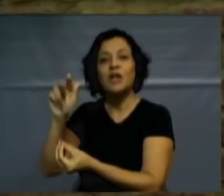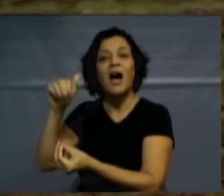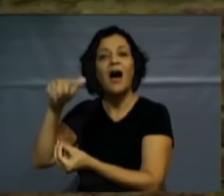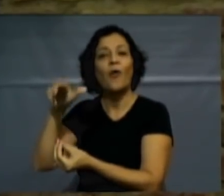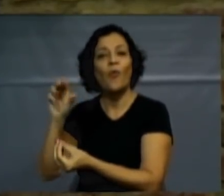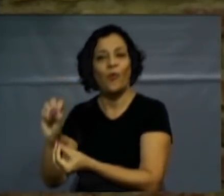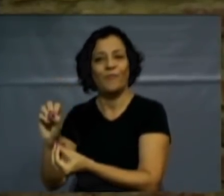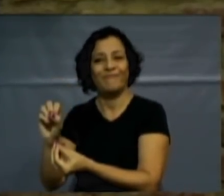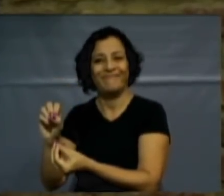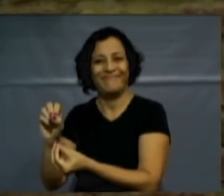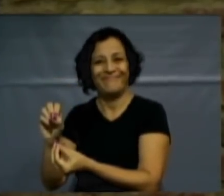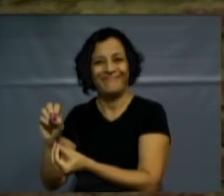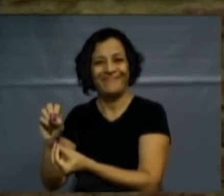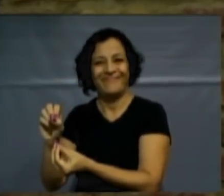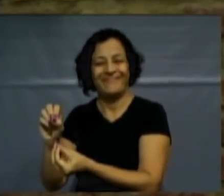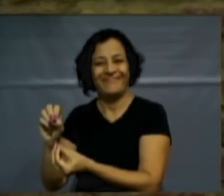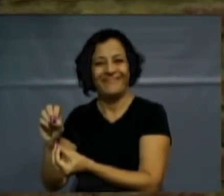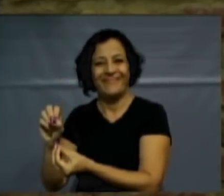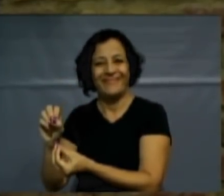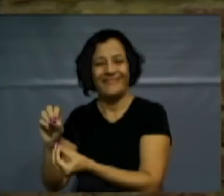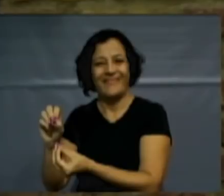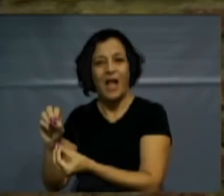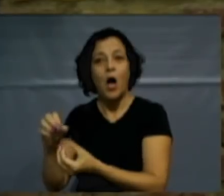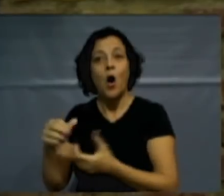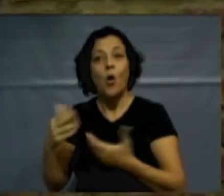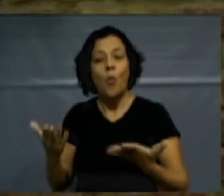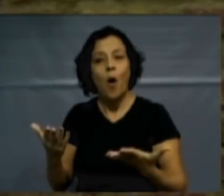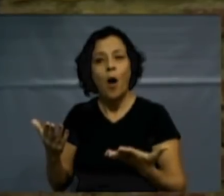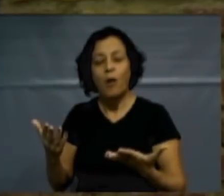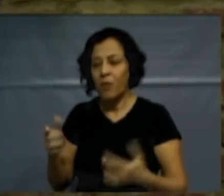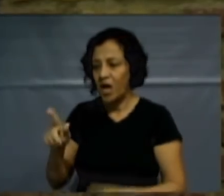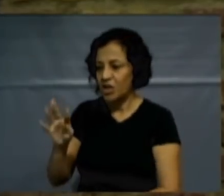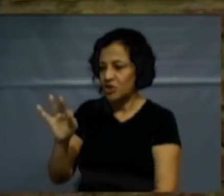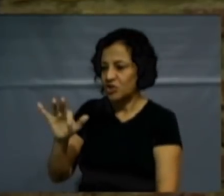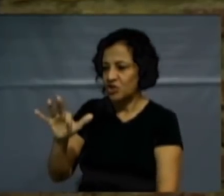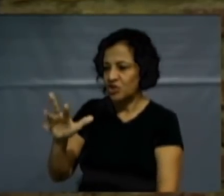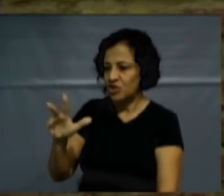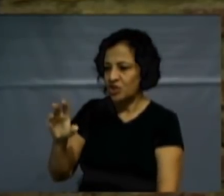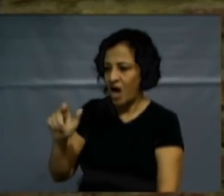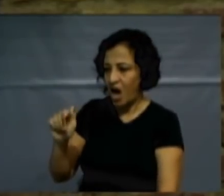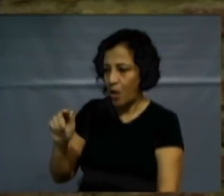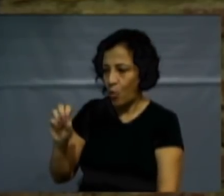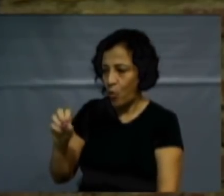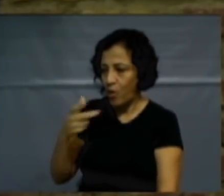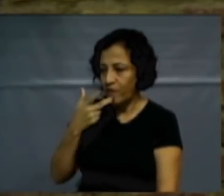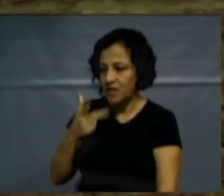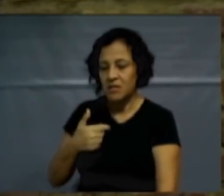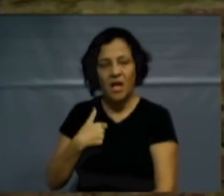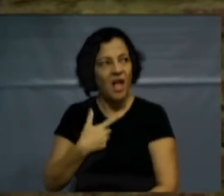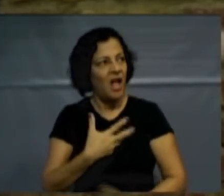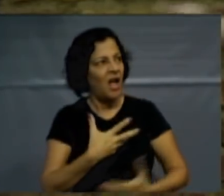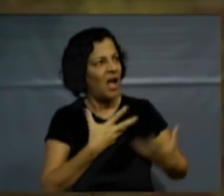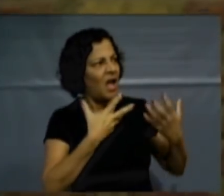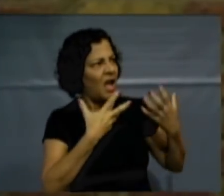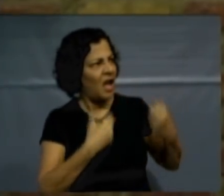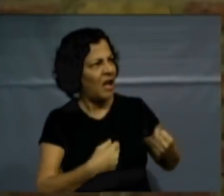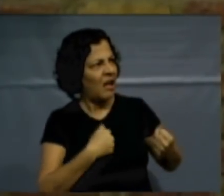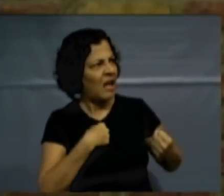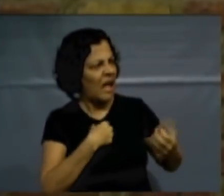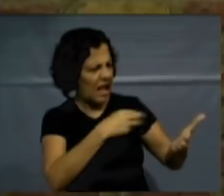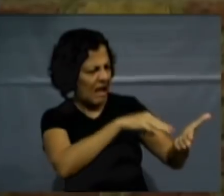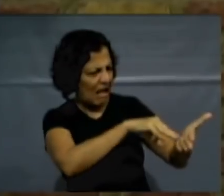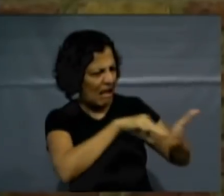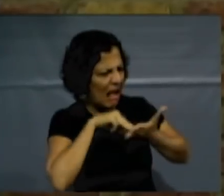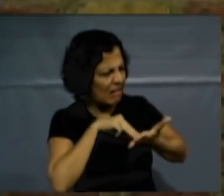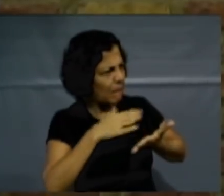reação de Paulo quando pega aquela carta de Tiago? Que rapaz abusado. Rapaz não me aceita, não quer saber de mim lá e vem me mandar